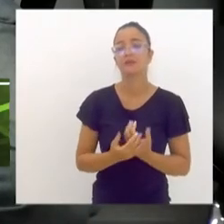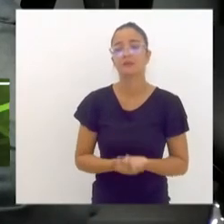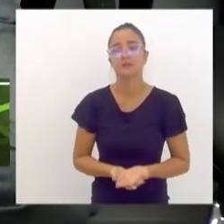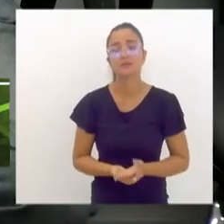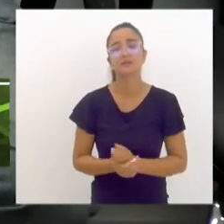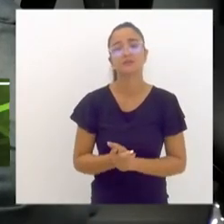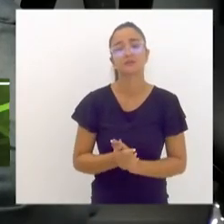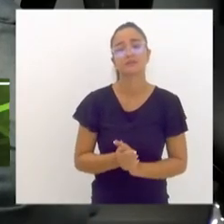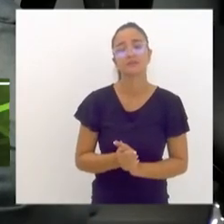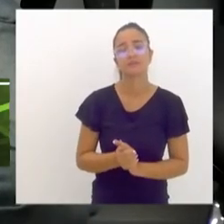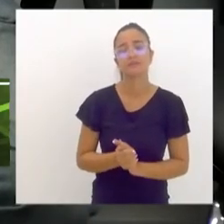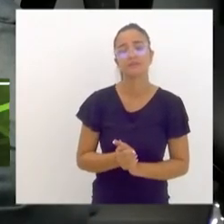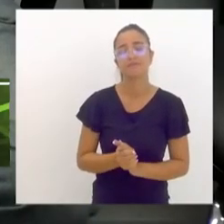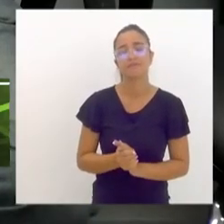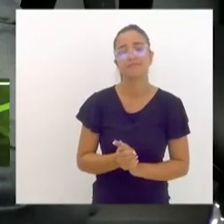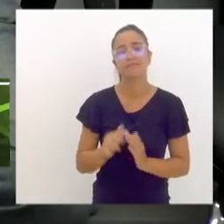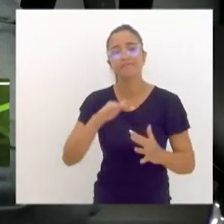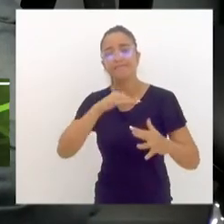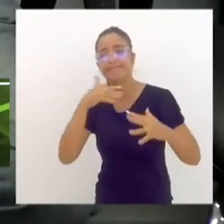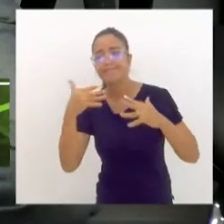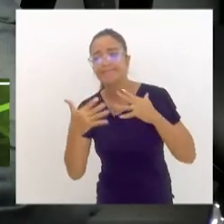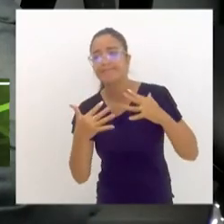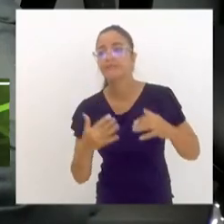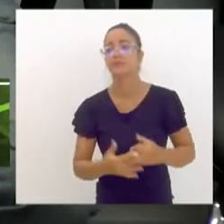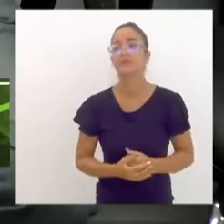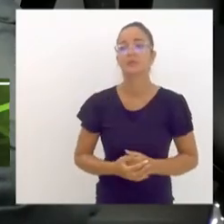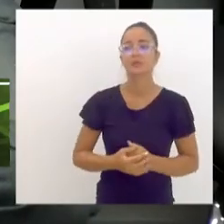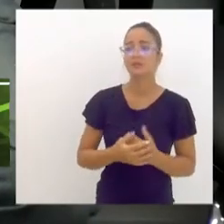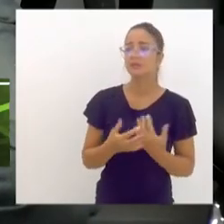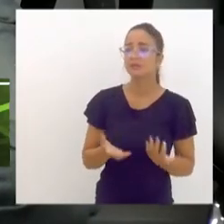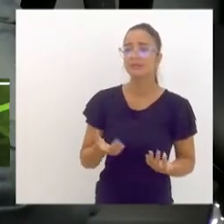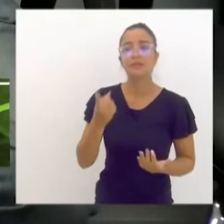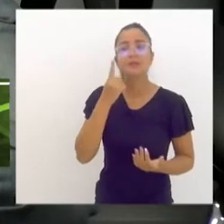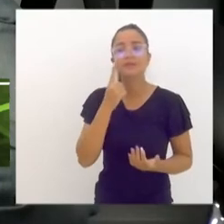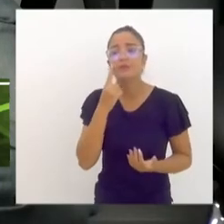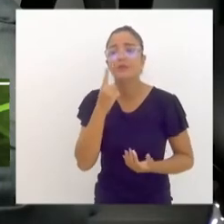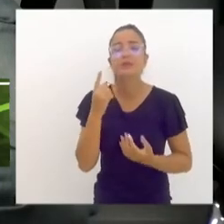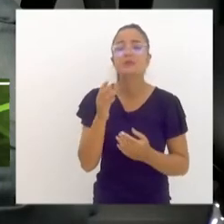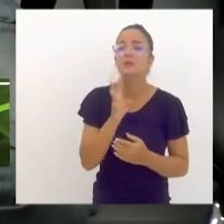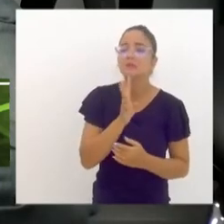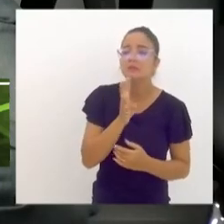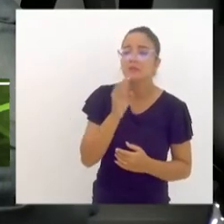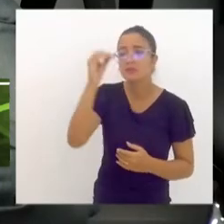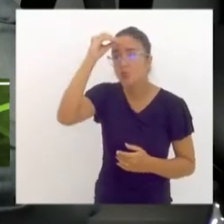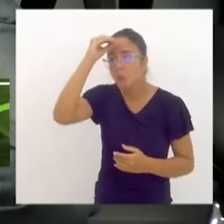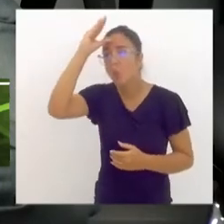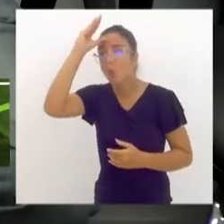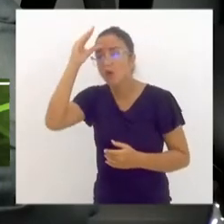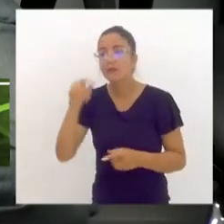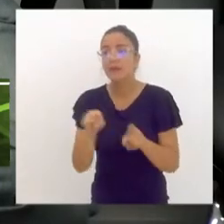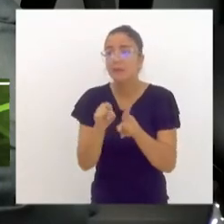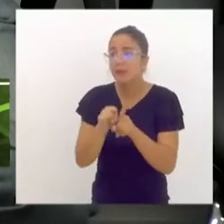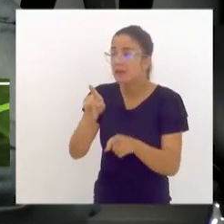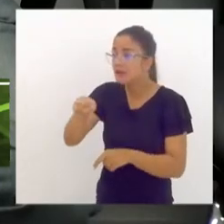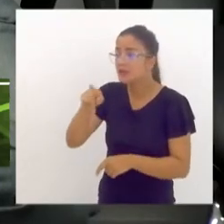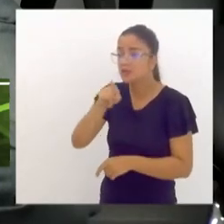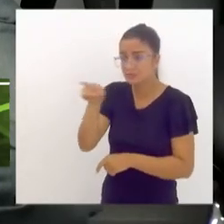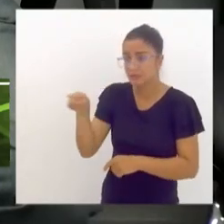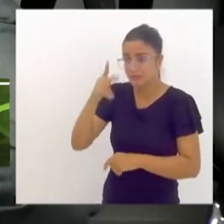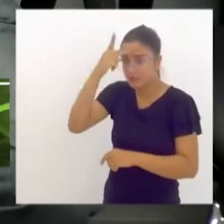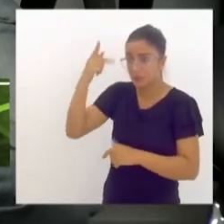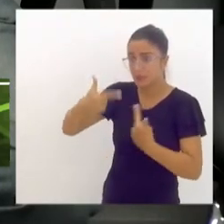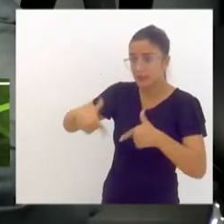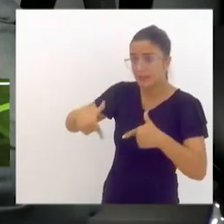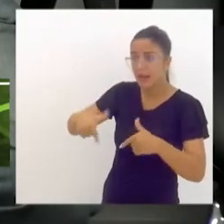para poder ter esse conhecimento. Também os profissionais não foram treinados